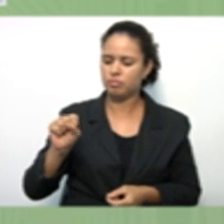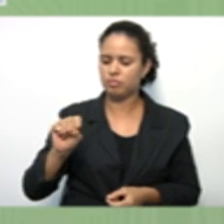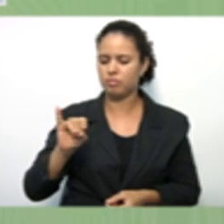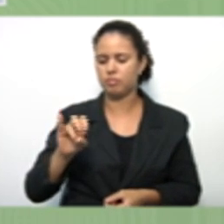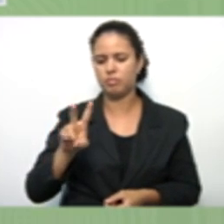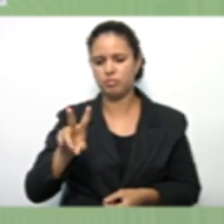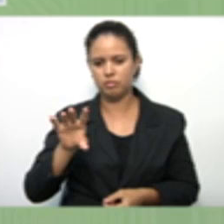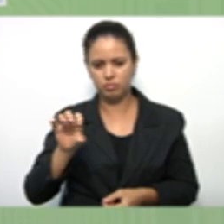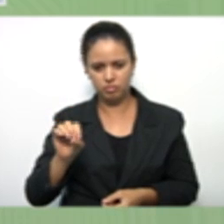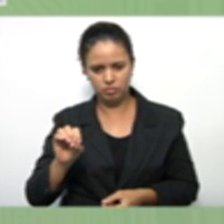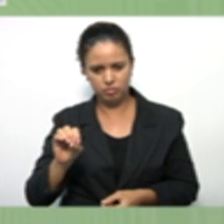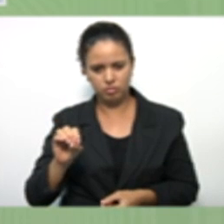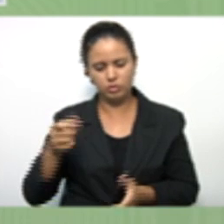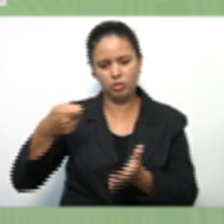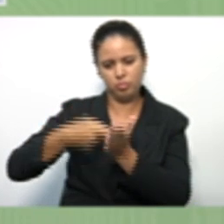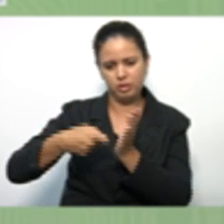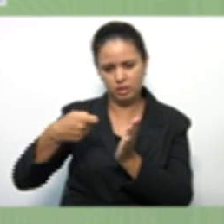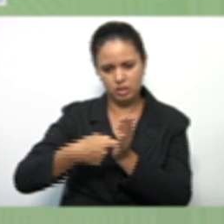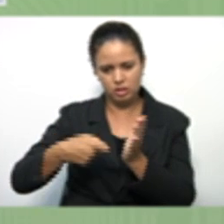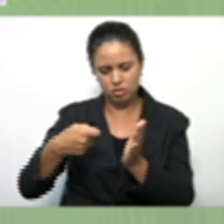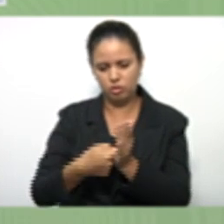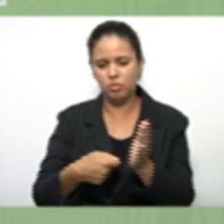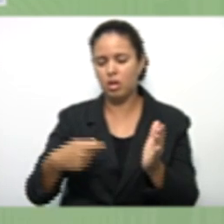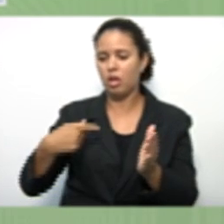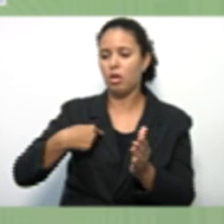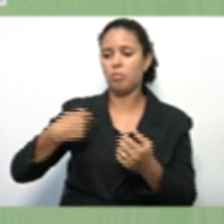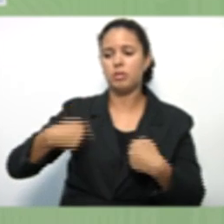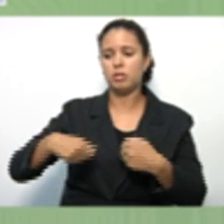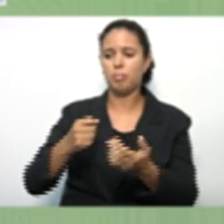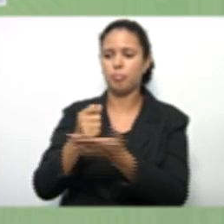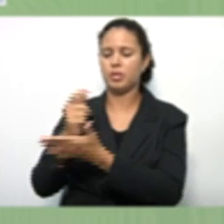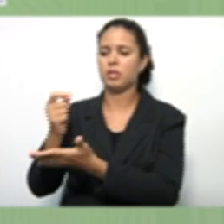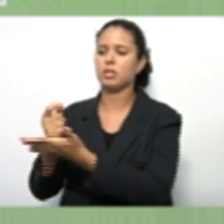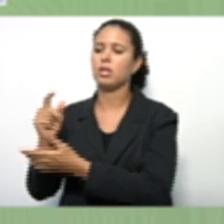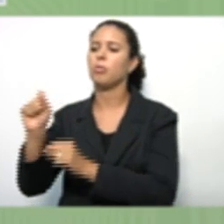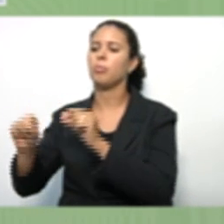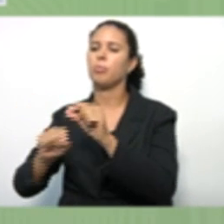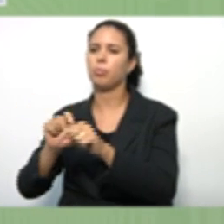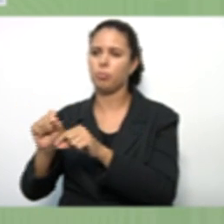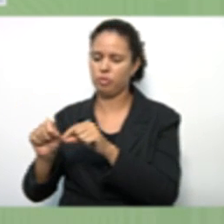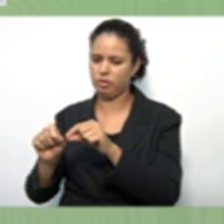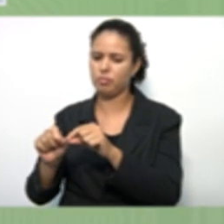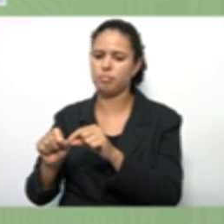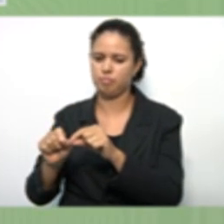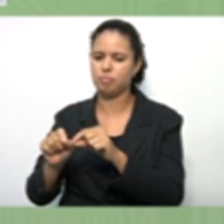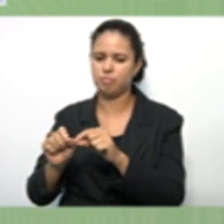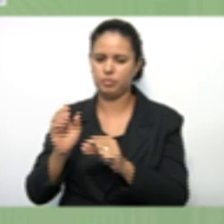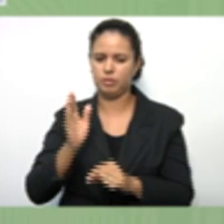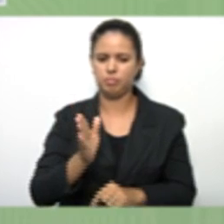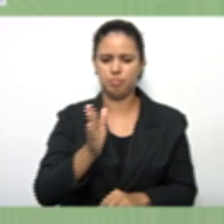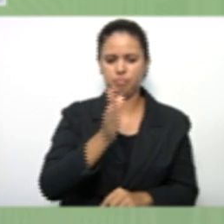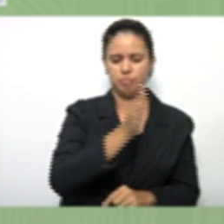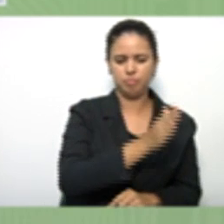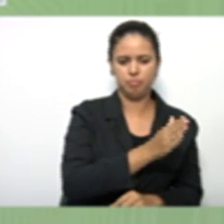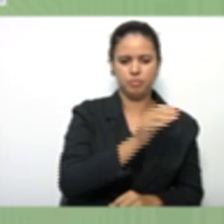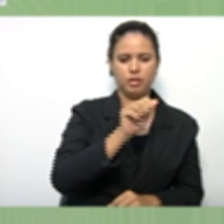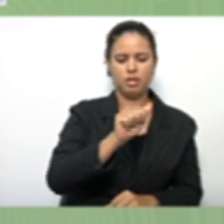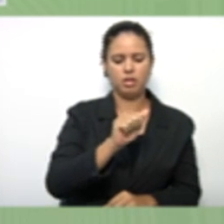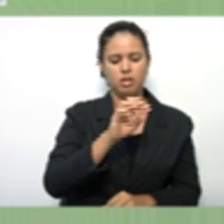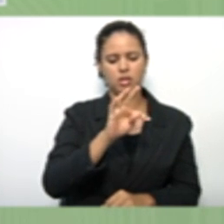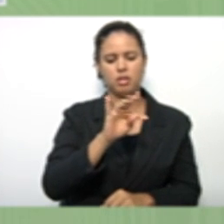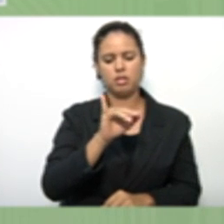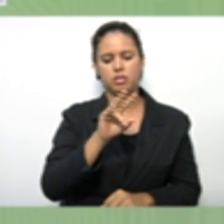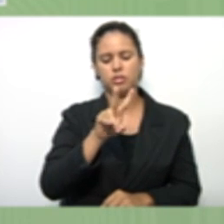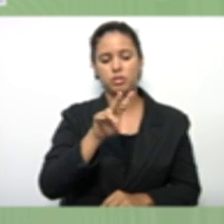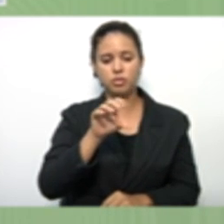Então a gente já começa a entender um pouquinho do gráfico da contabilidade, onde do lado esquerdo fica o ativo e do lado